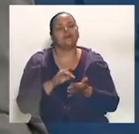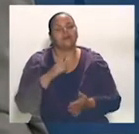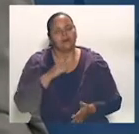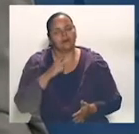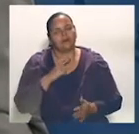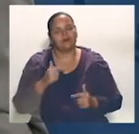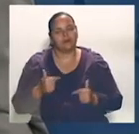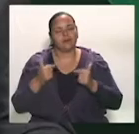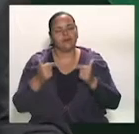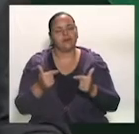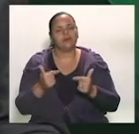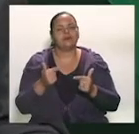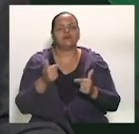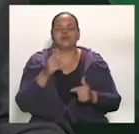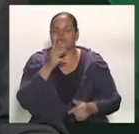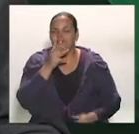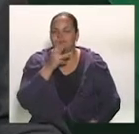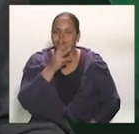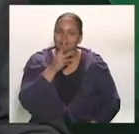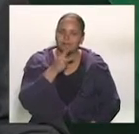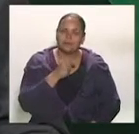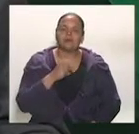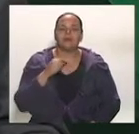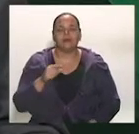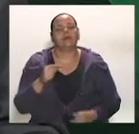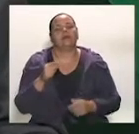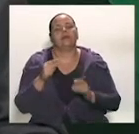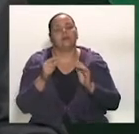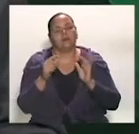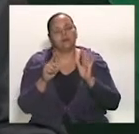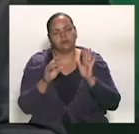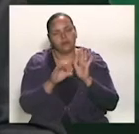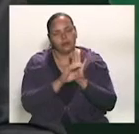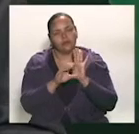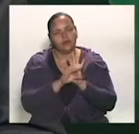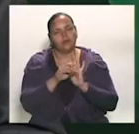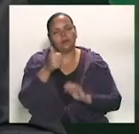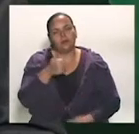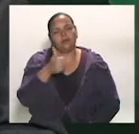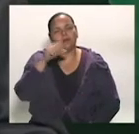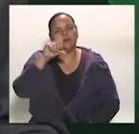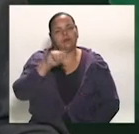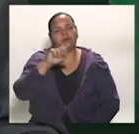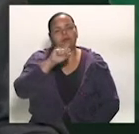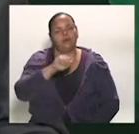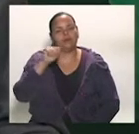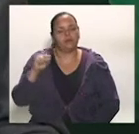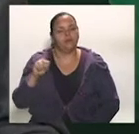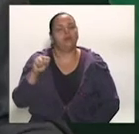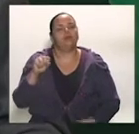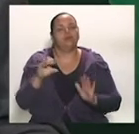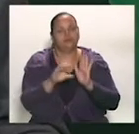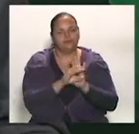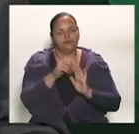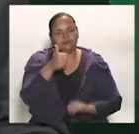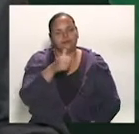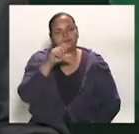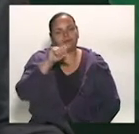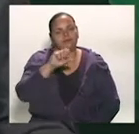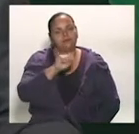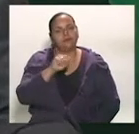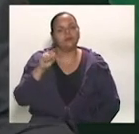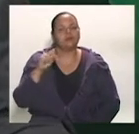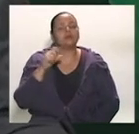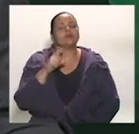a gente tem um avanço lento na legislação esportiva desde a Constituição de 1988. A Constituição de 88,